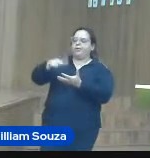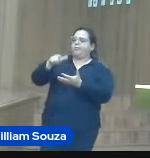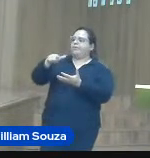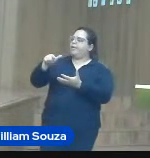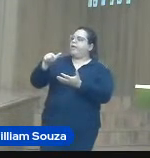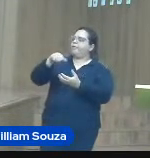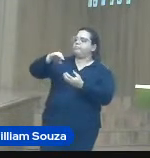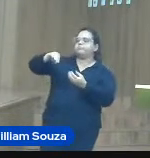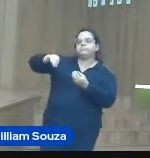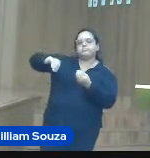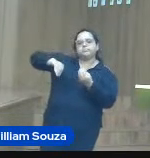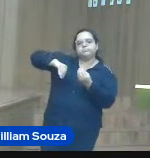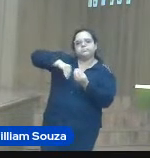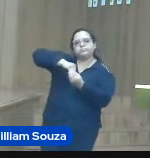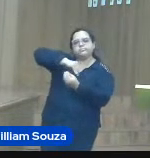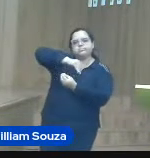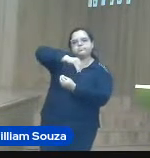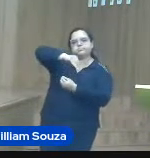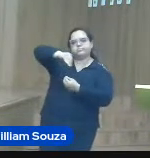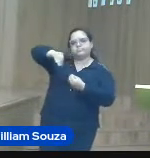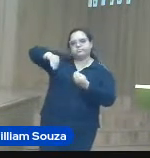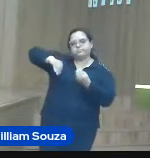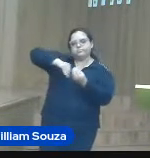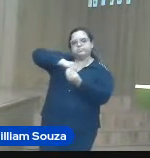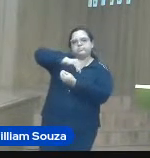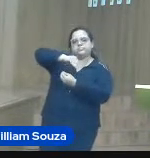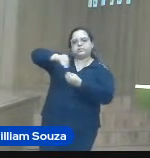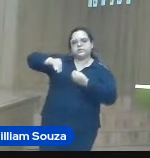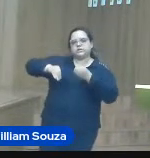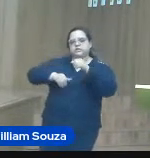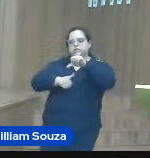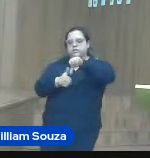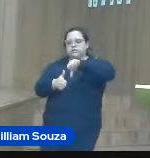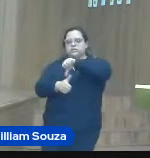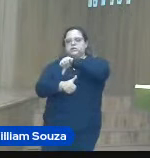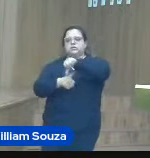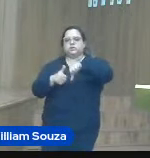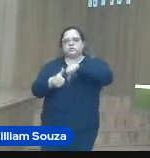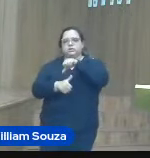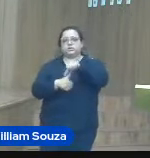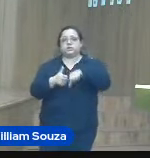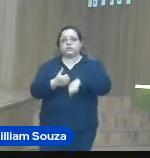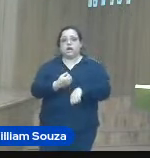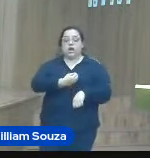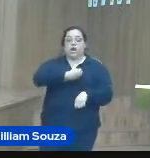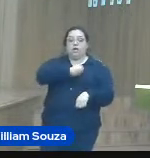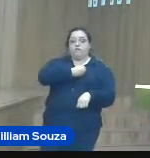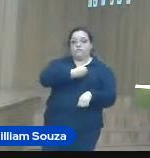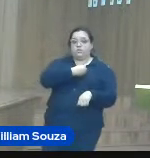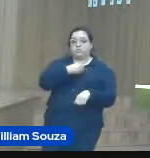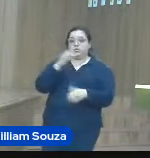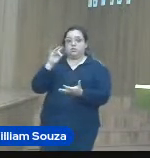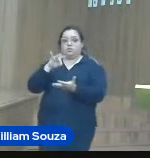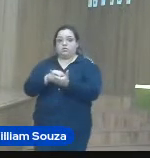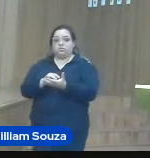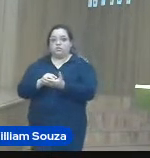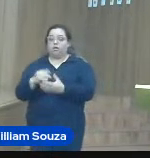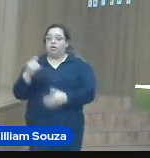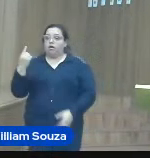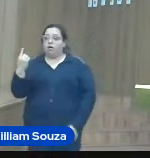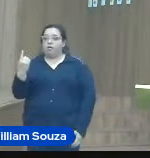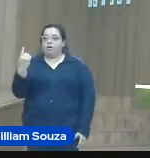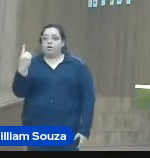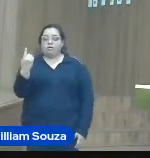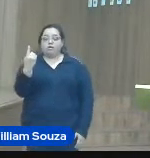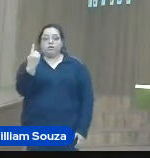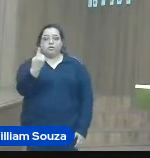girando. Ou seja, a vida, a realidade, E cada um de nós estamos